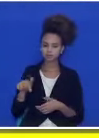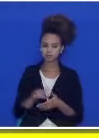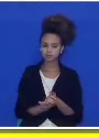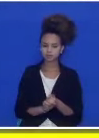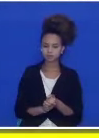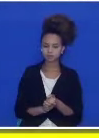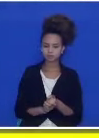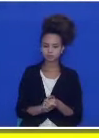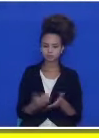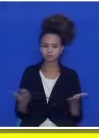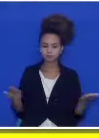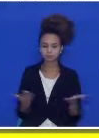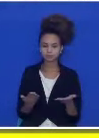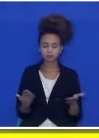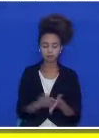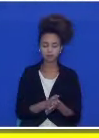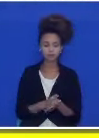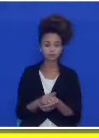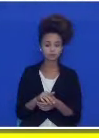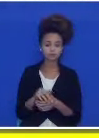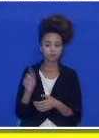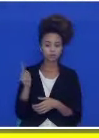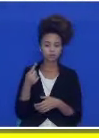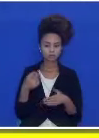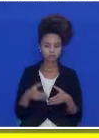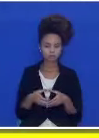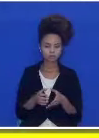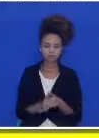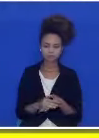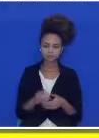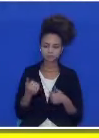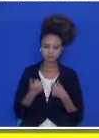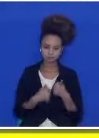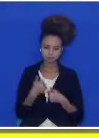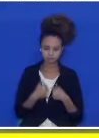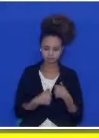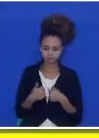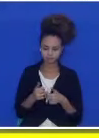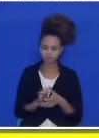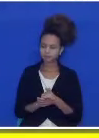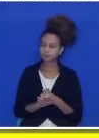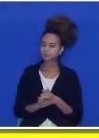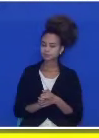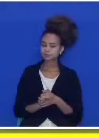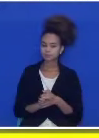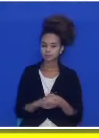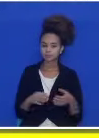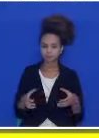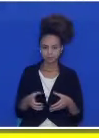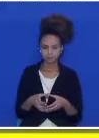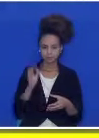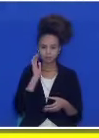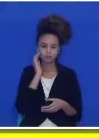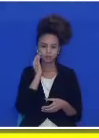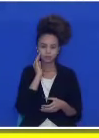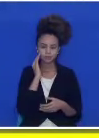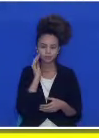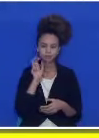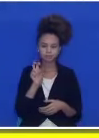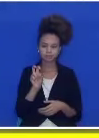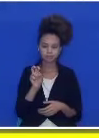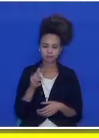E vamos à última bola, sétima e última bola. Time Mania, bola rosa número 56.